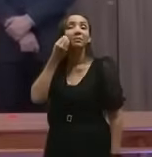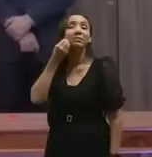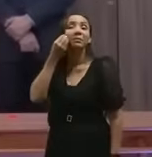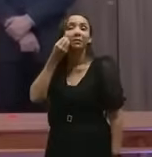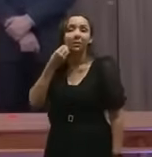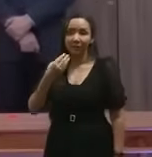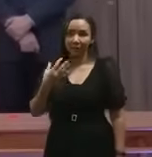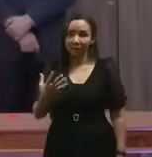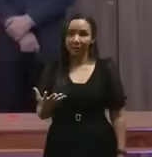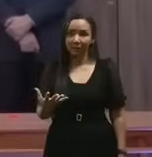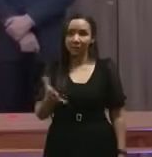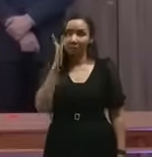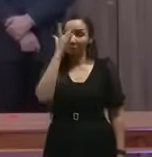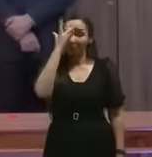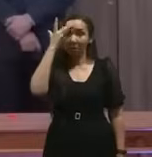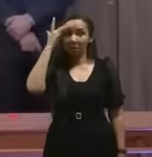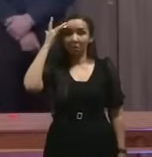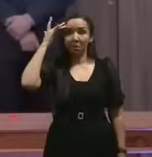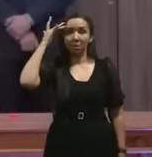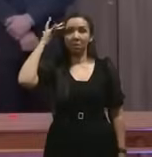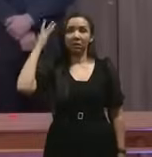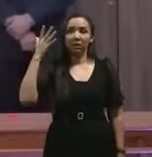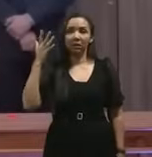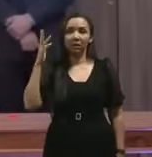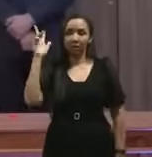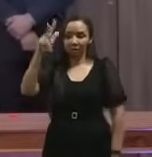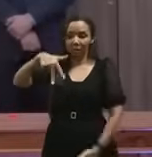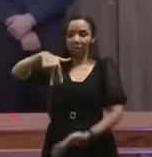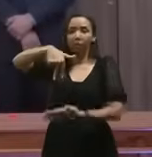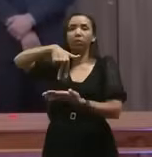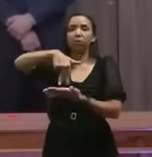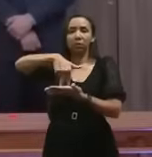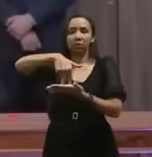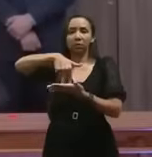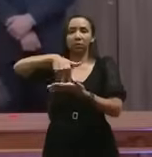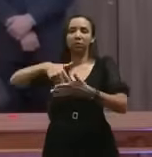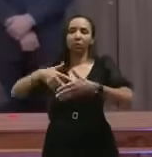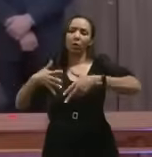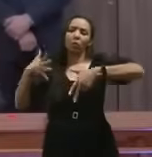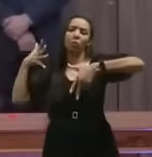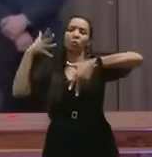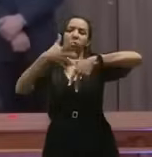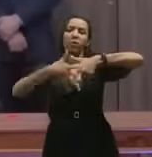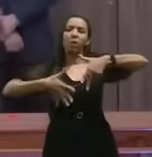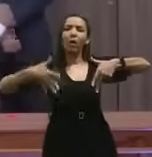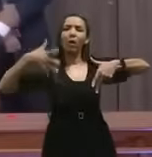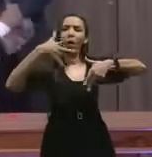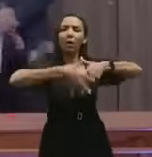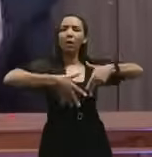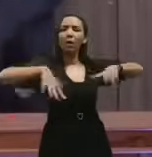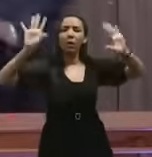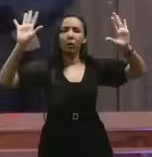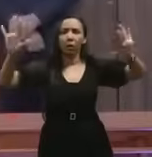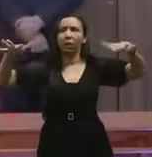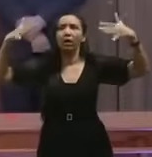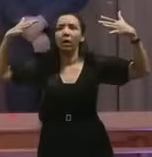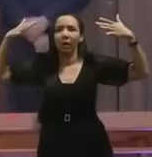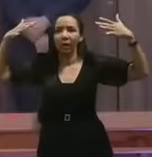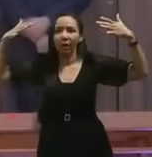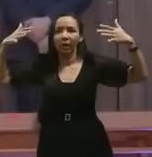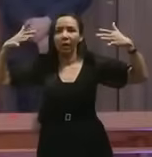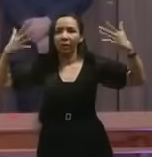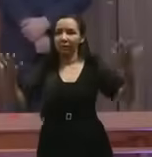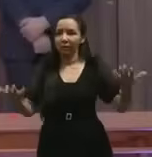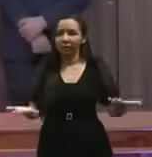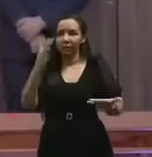da Fé espetáculo da fé para ele ser crente ele quer um Show